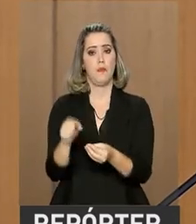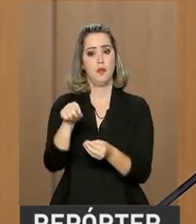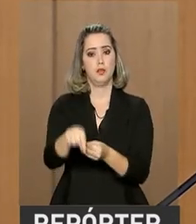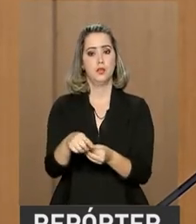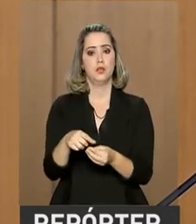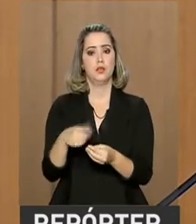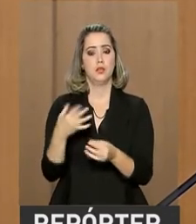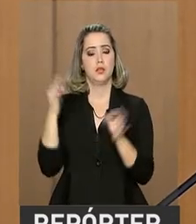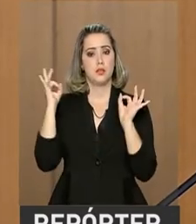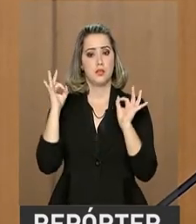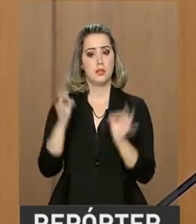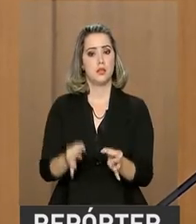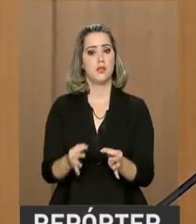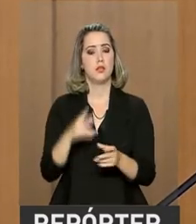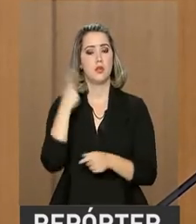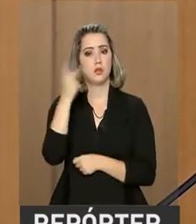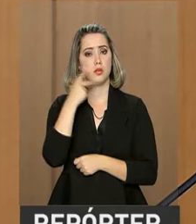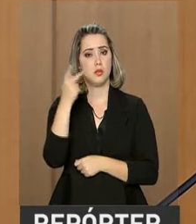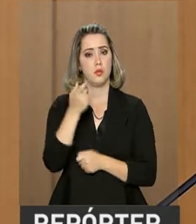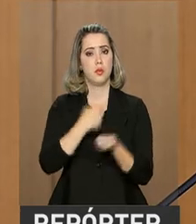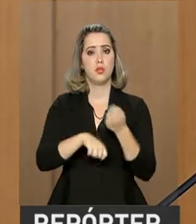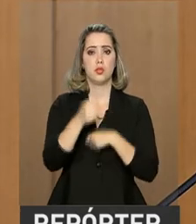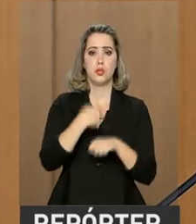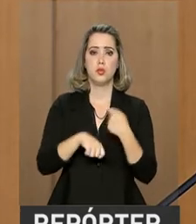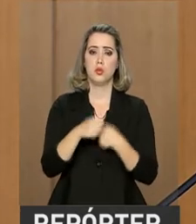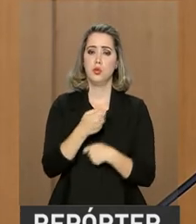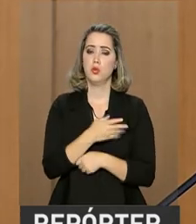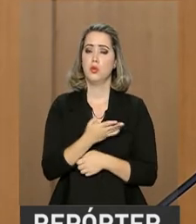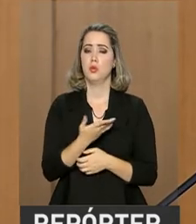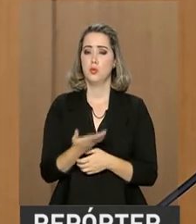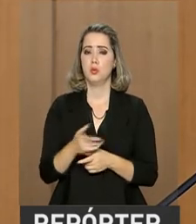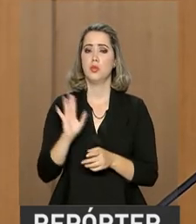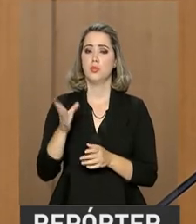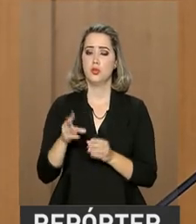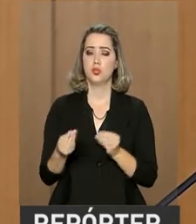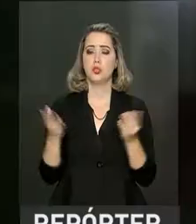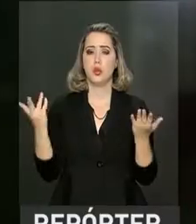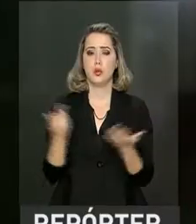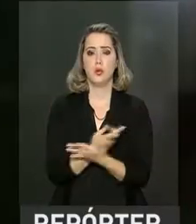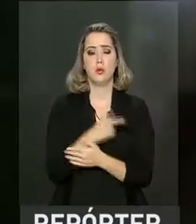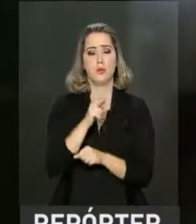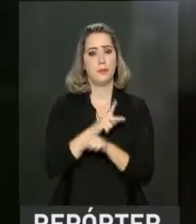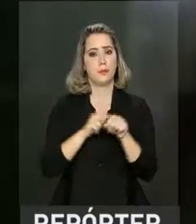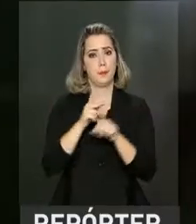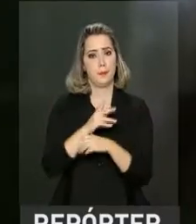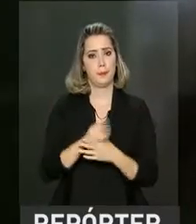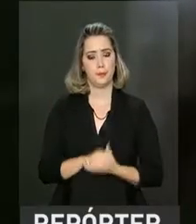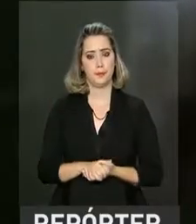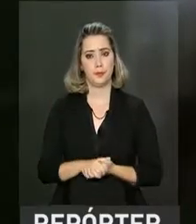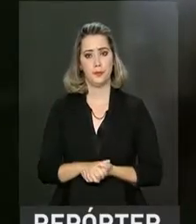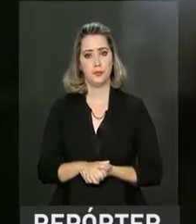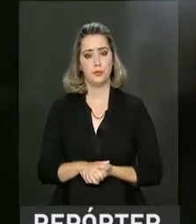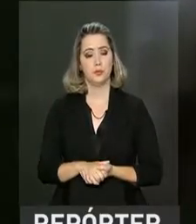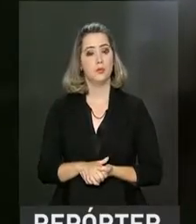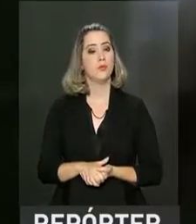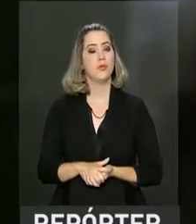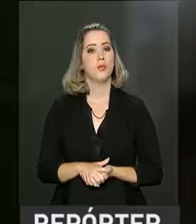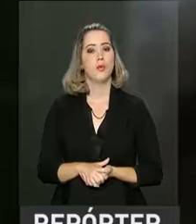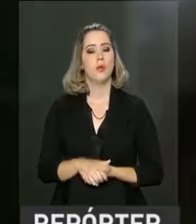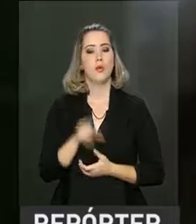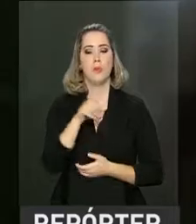consistência da política econômica no país para representantes do setor e